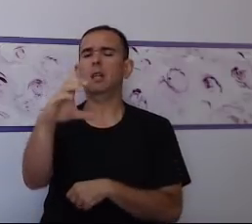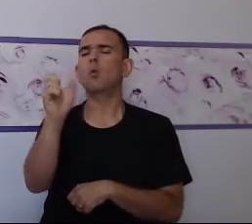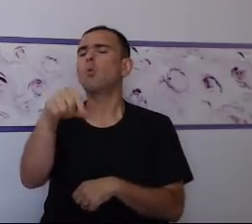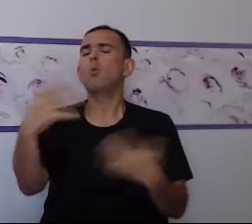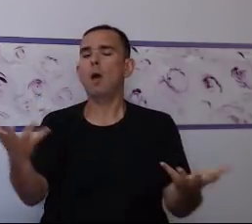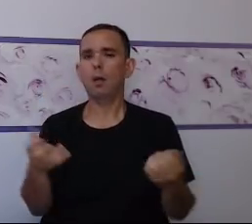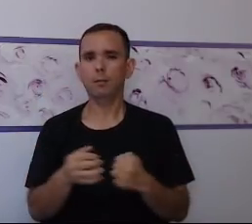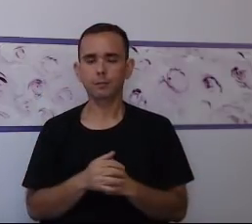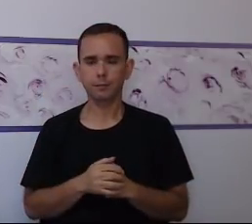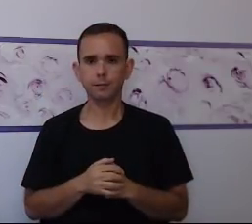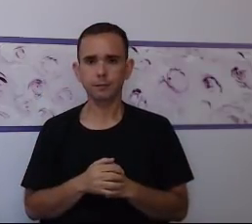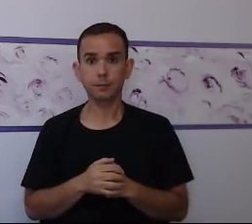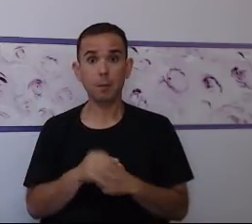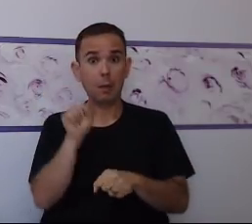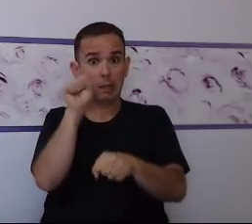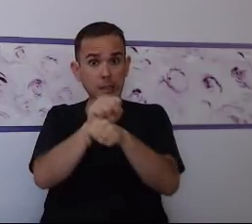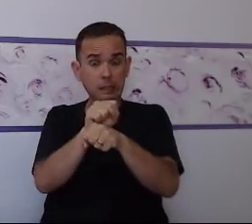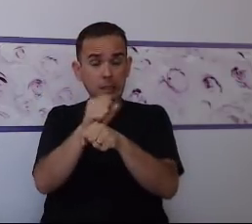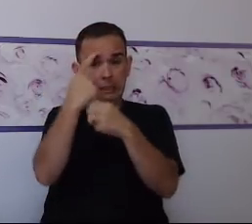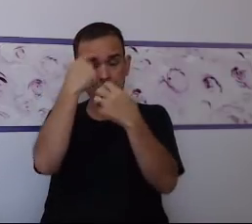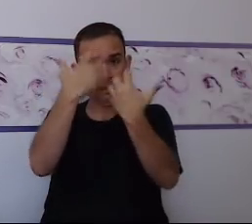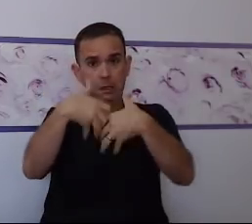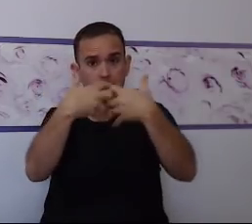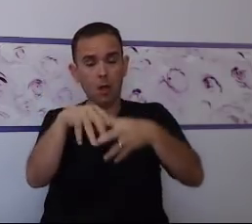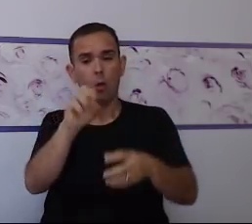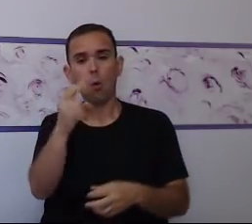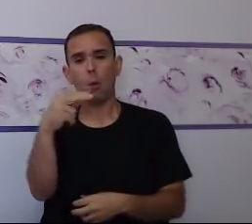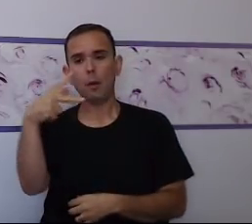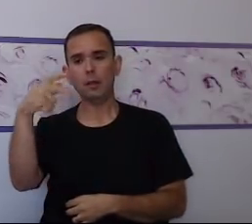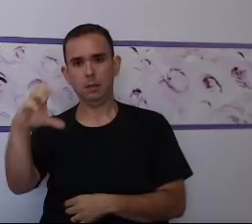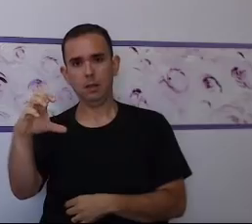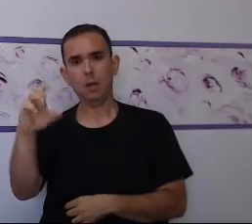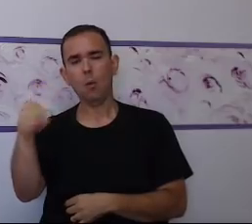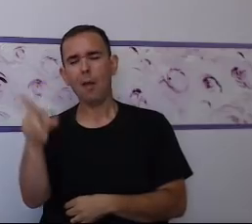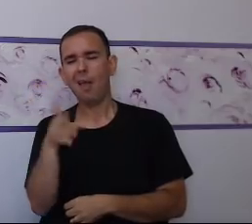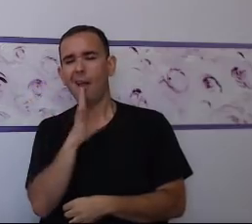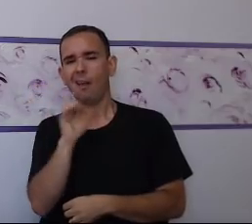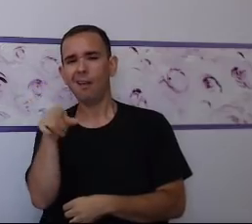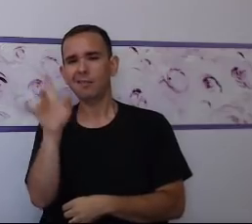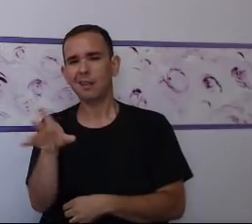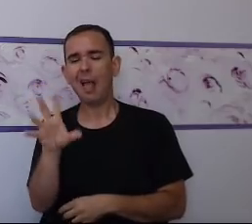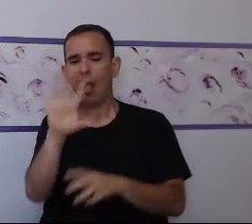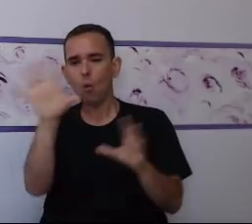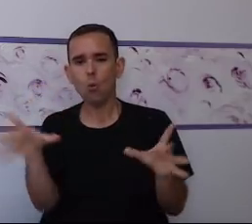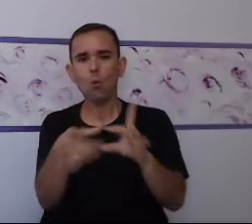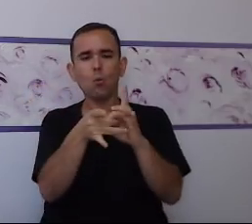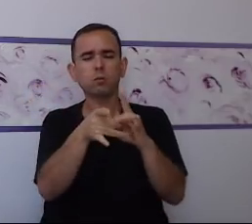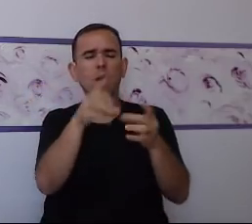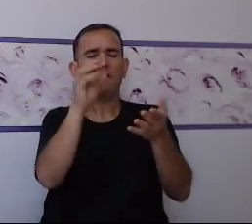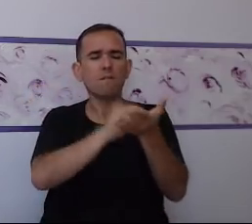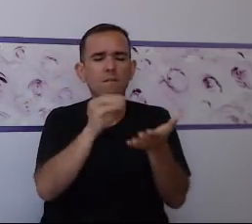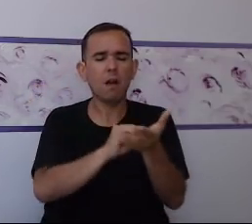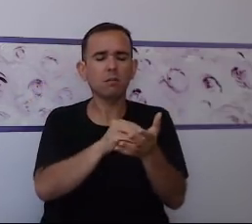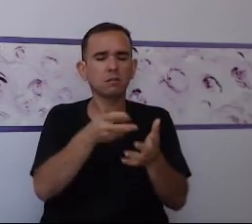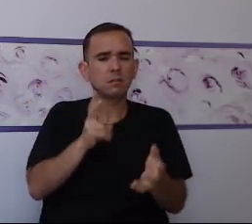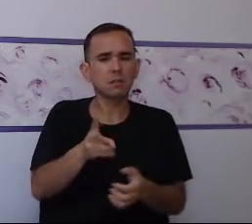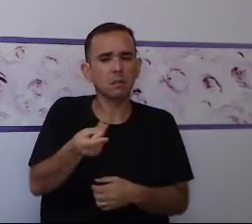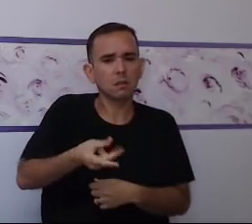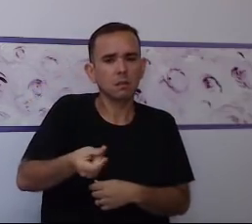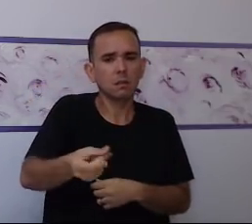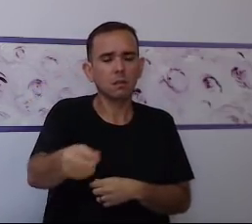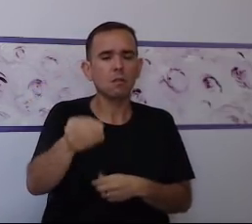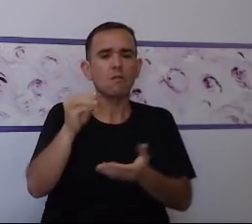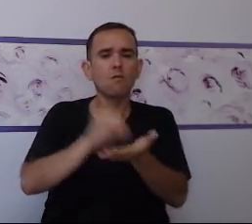Paralisia cerebral, ou PC, como é conhecida, é um conjunto de desordens permanentes que afetam o movimento e a